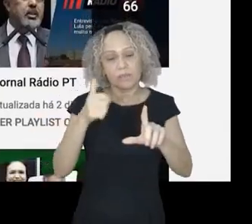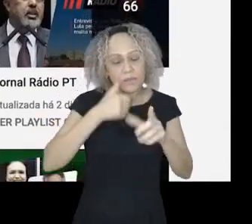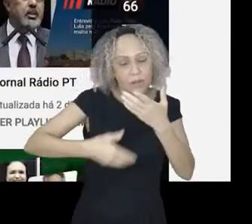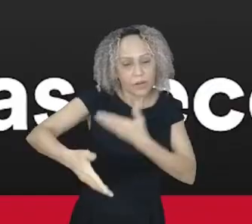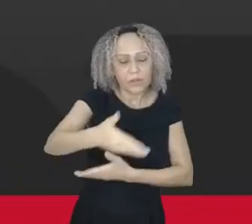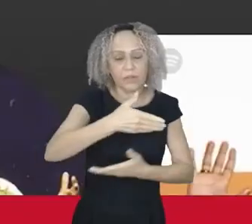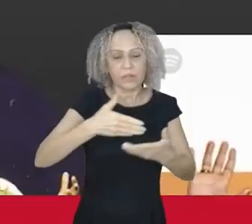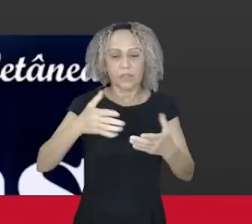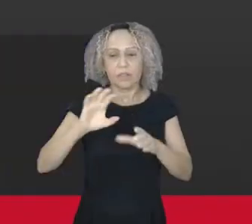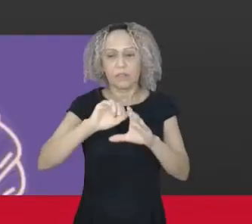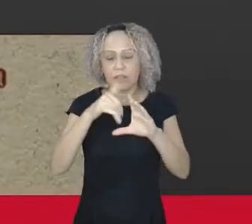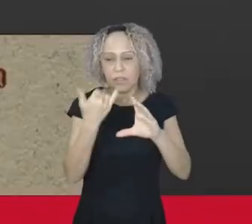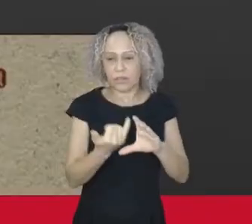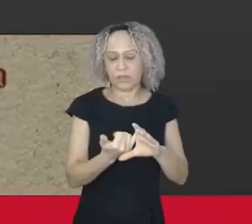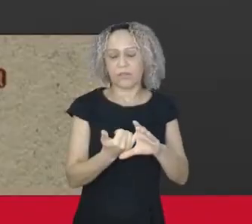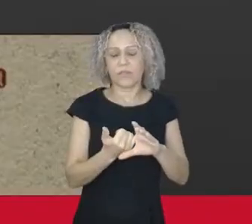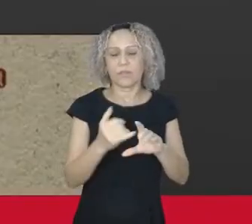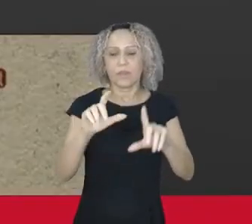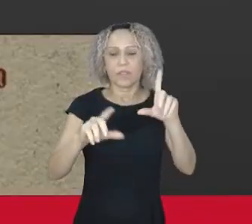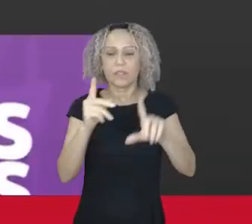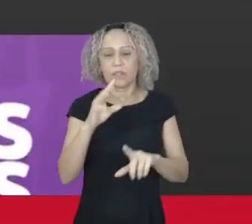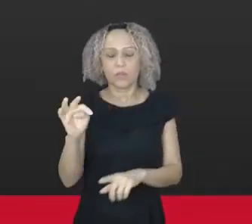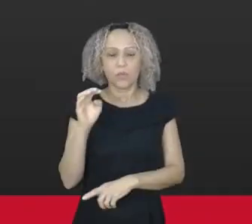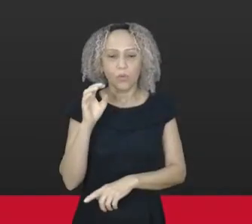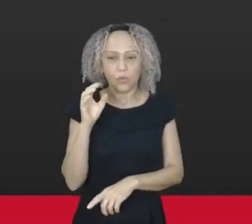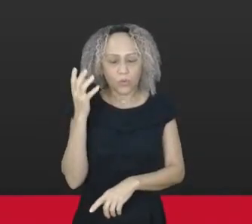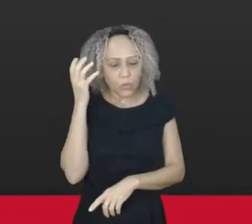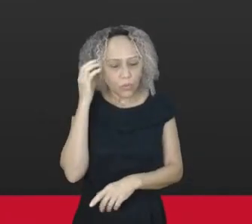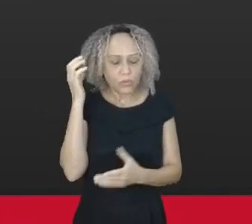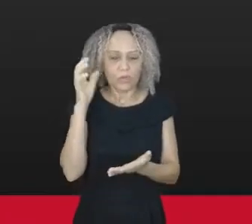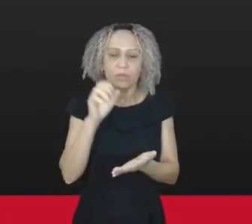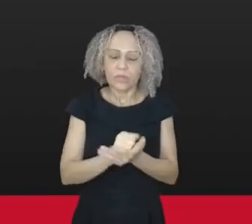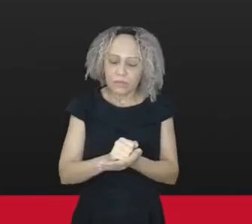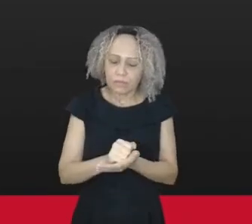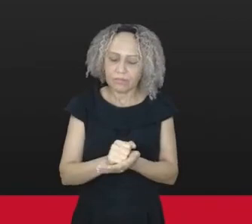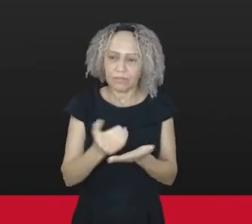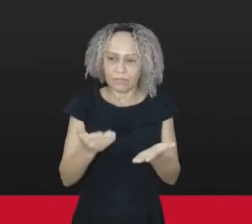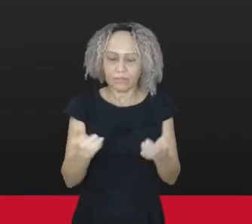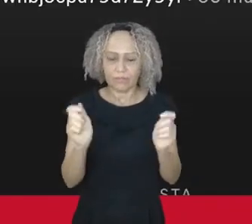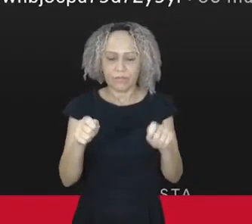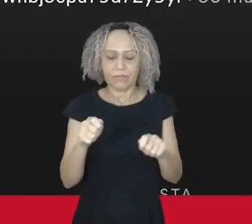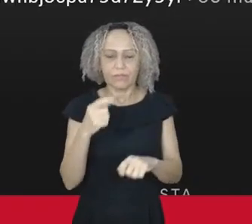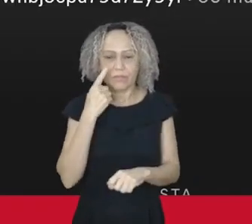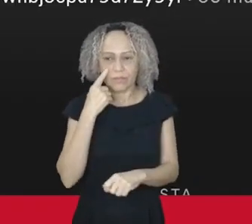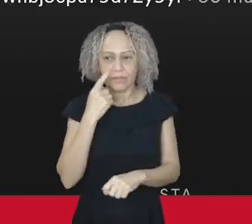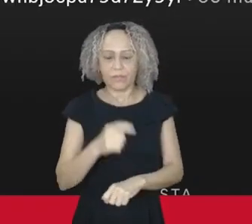canal da TV PT no YouTube ou em formato de podcast no Spotify.